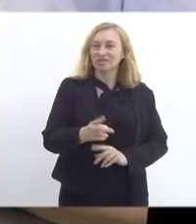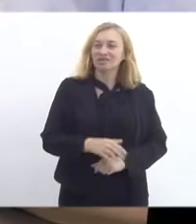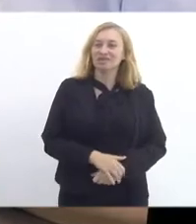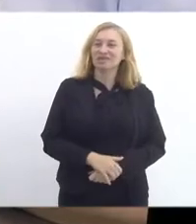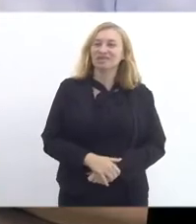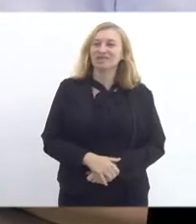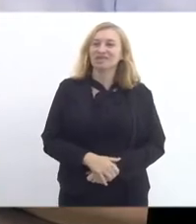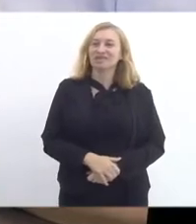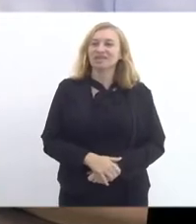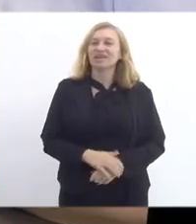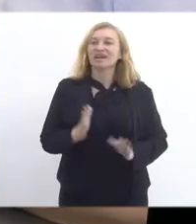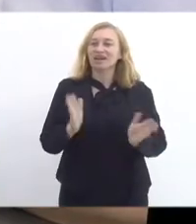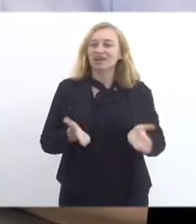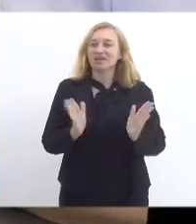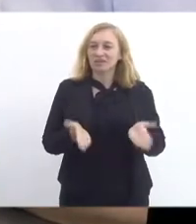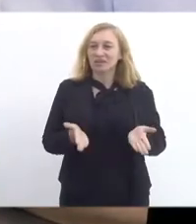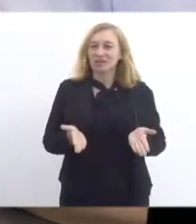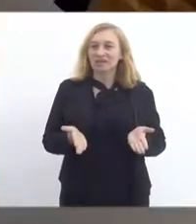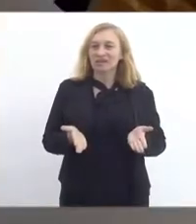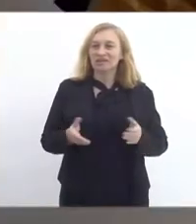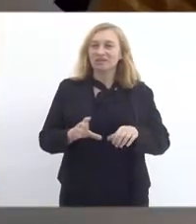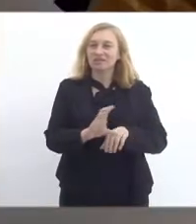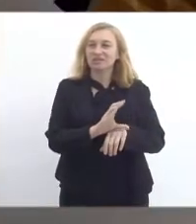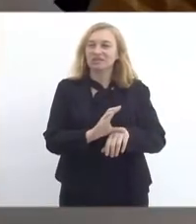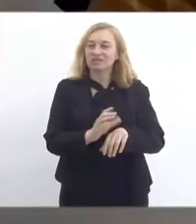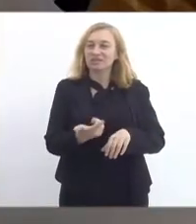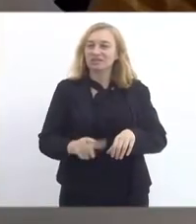é o bloco agora? É inconstitucionalidade, né?